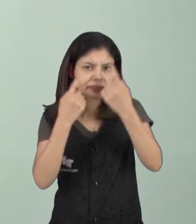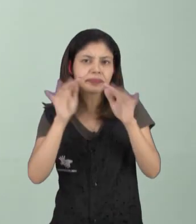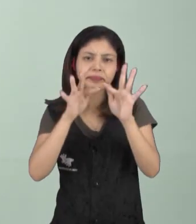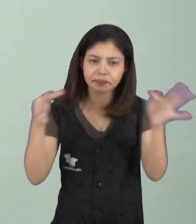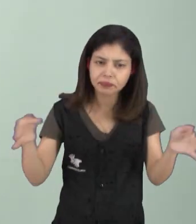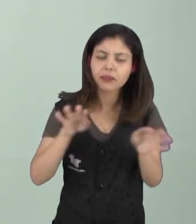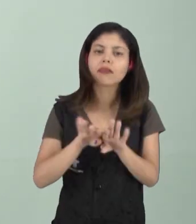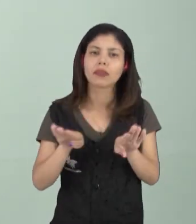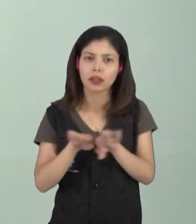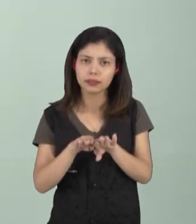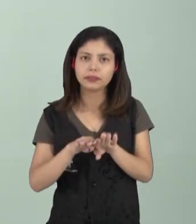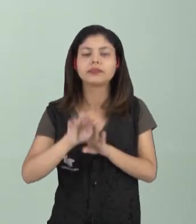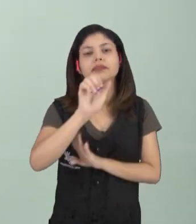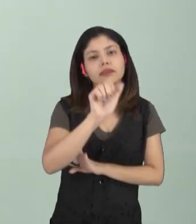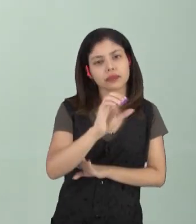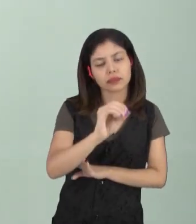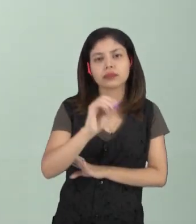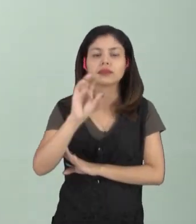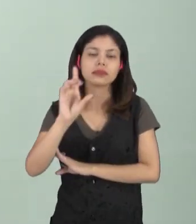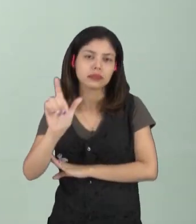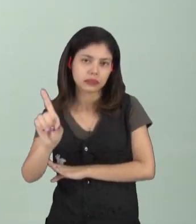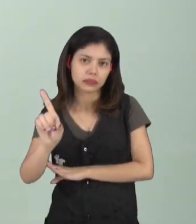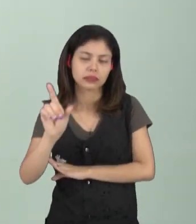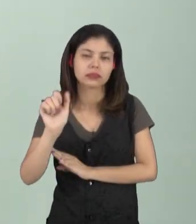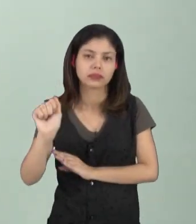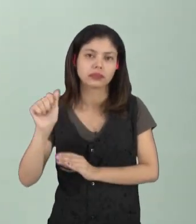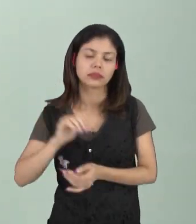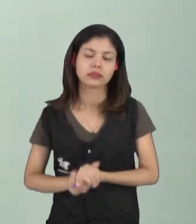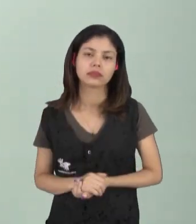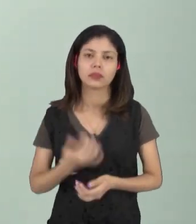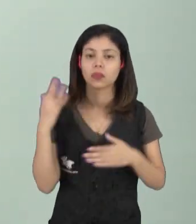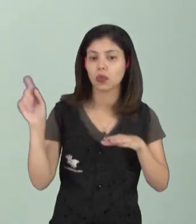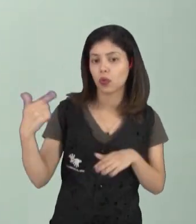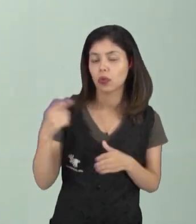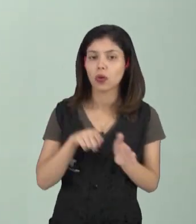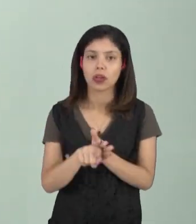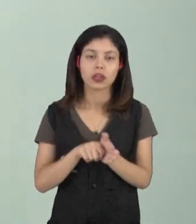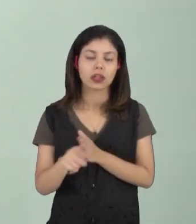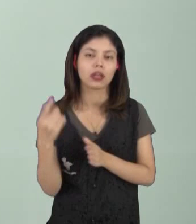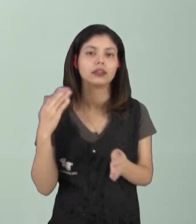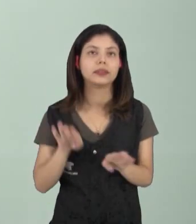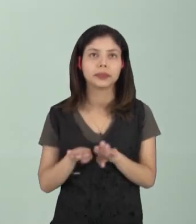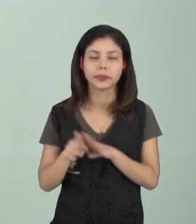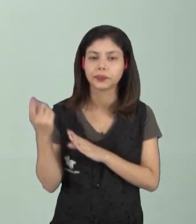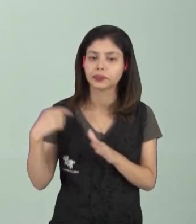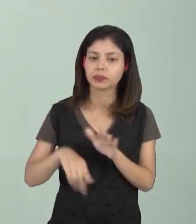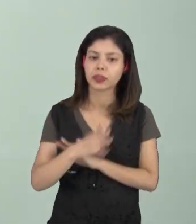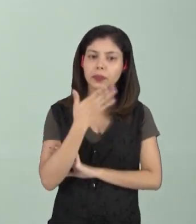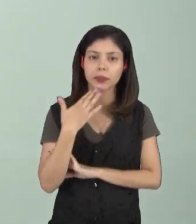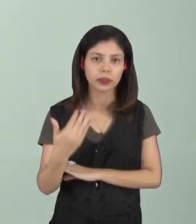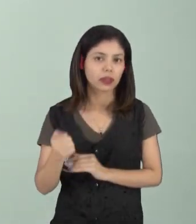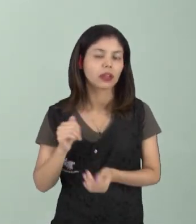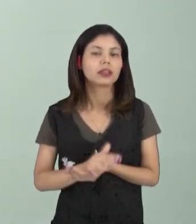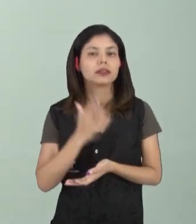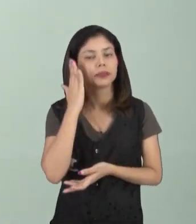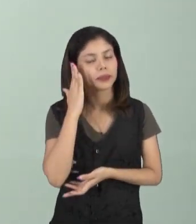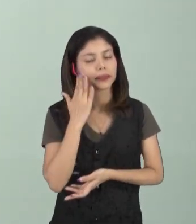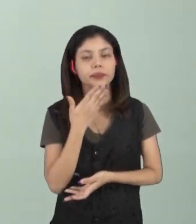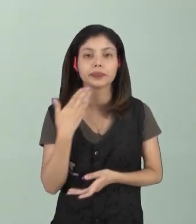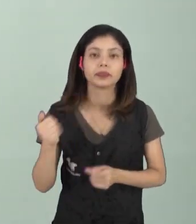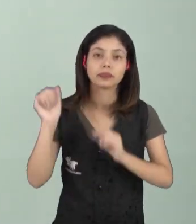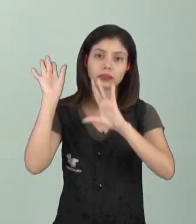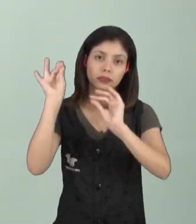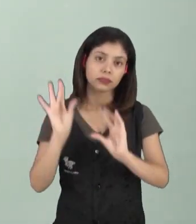expressões de orações subordinadas adverbiais, tá? E vocês podem pesquisar outros exemplos para se aprofundar melhor, para compreender melhor